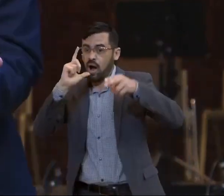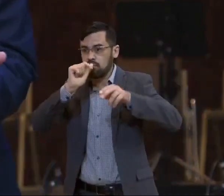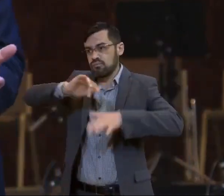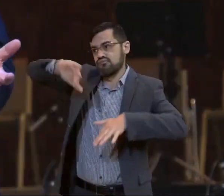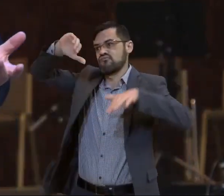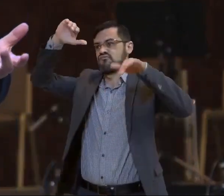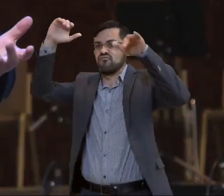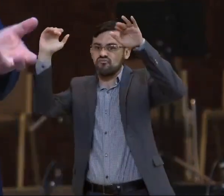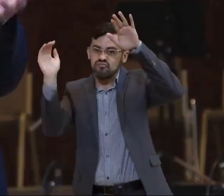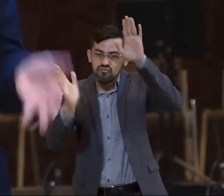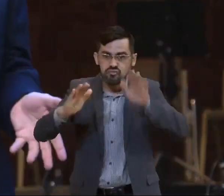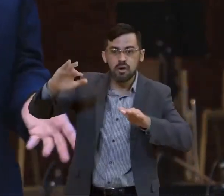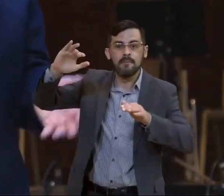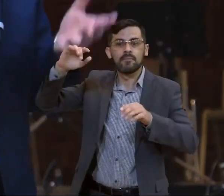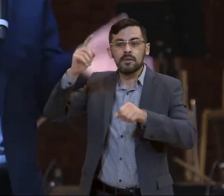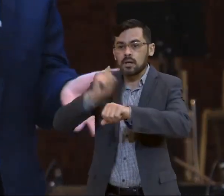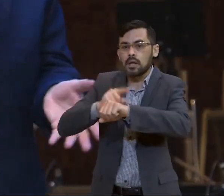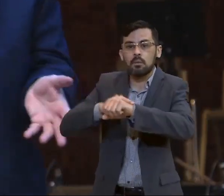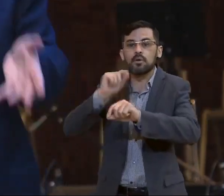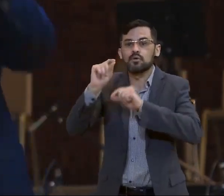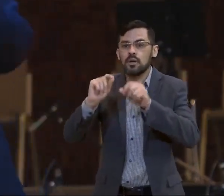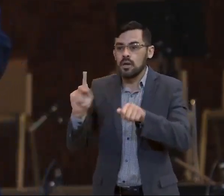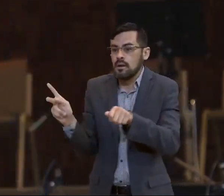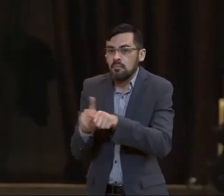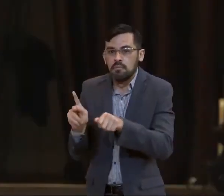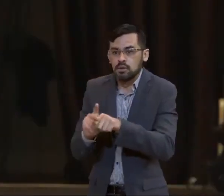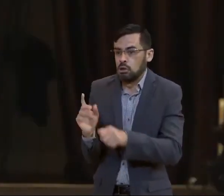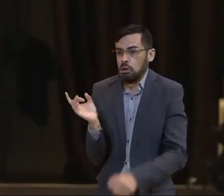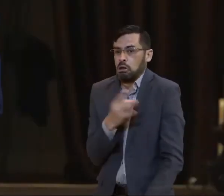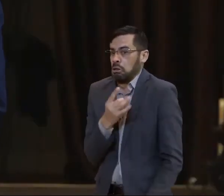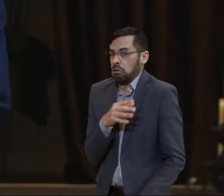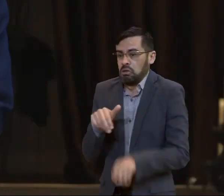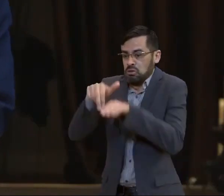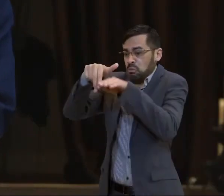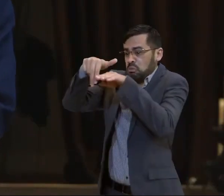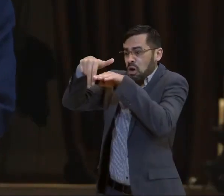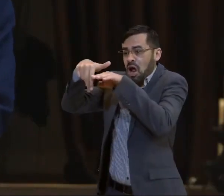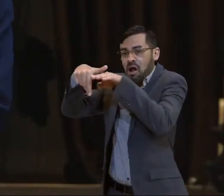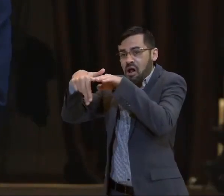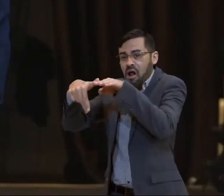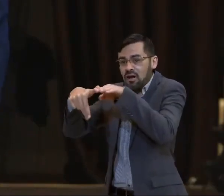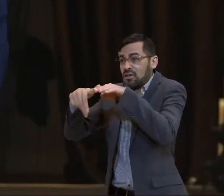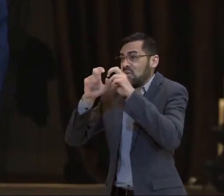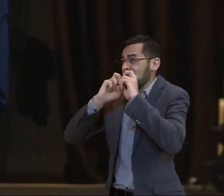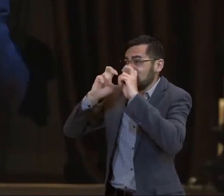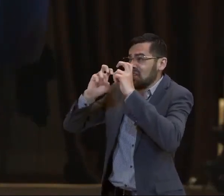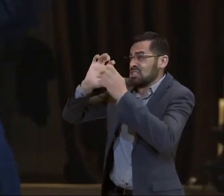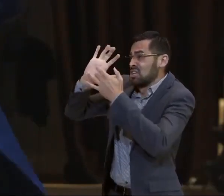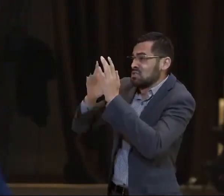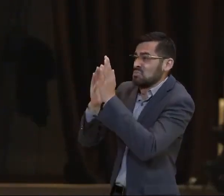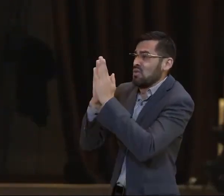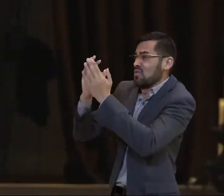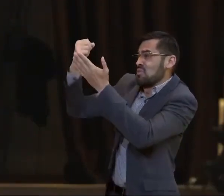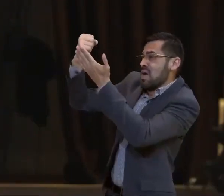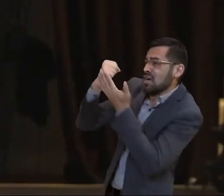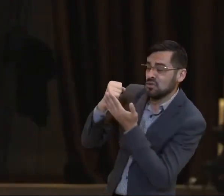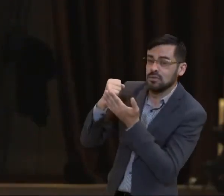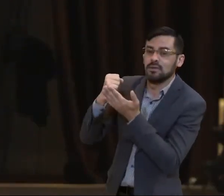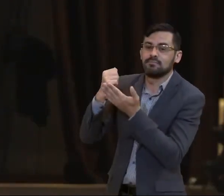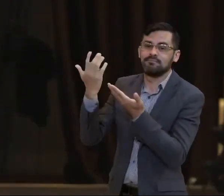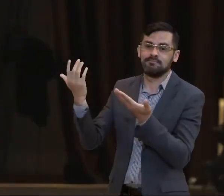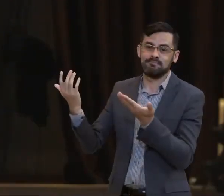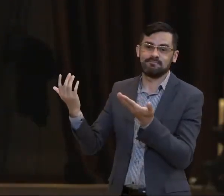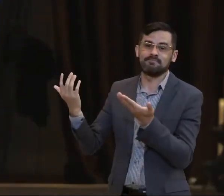fortes, o vento tão forte, que naquela hora ele se sentiu morrendo afogado. E ele grita: Jesus, me